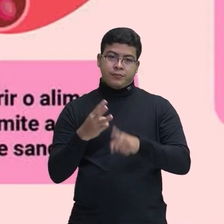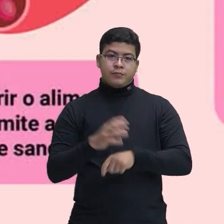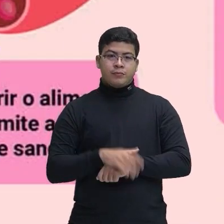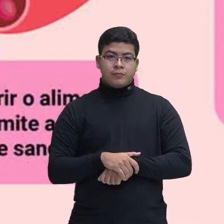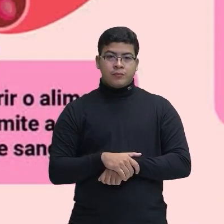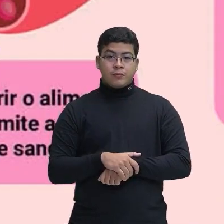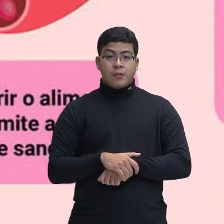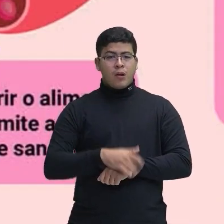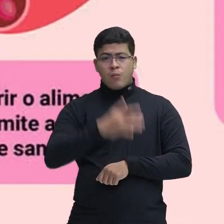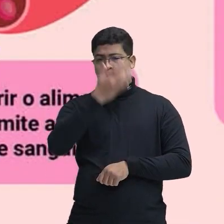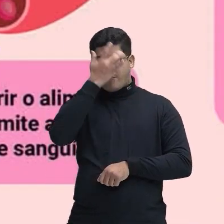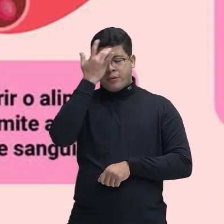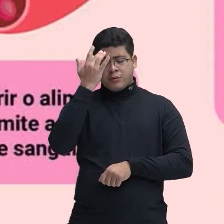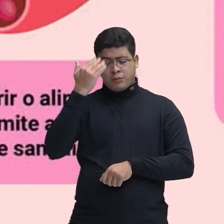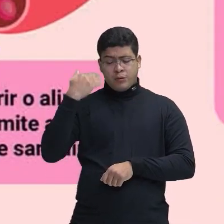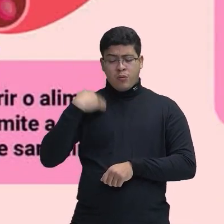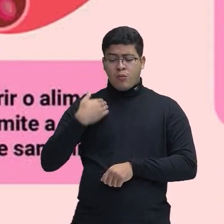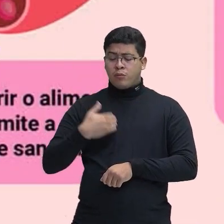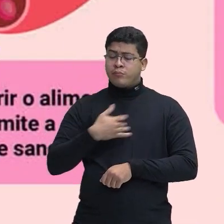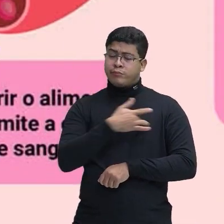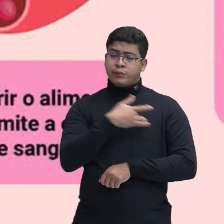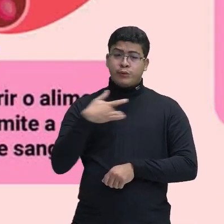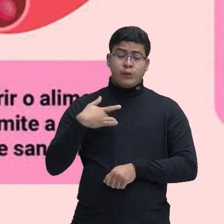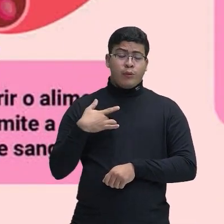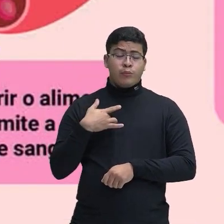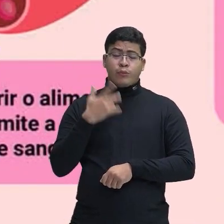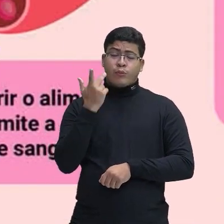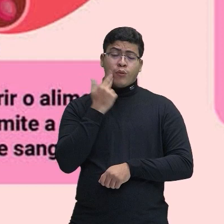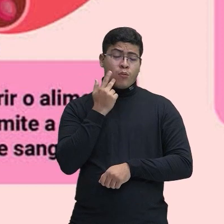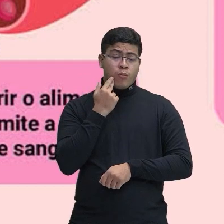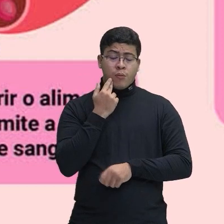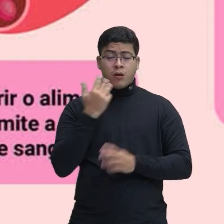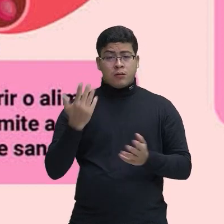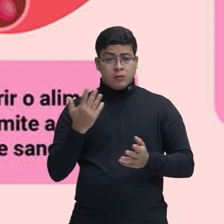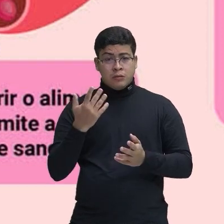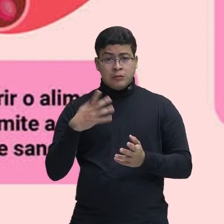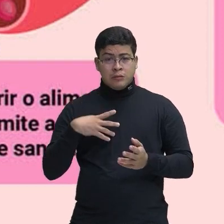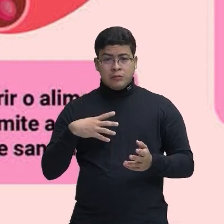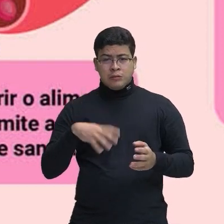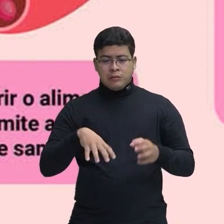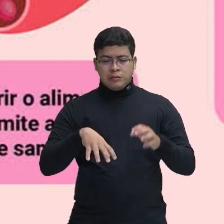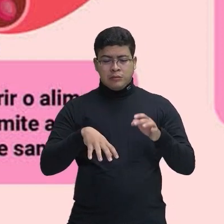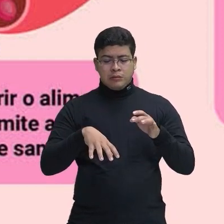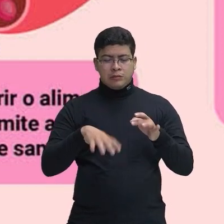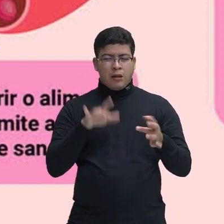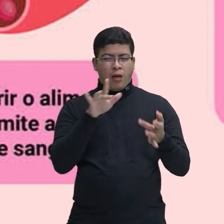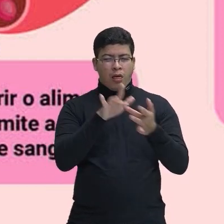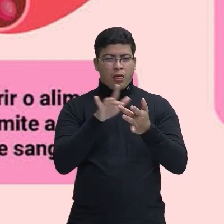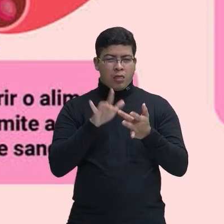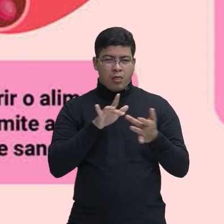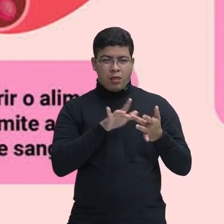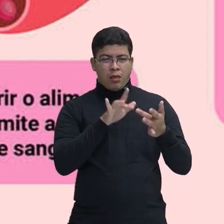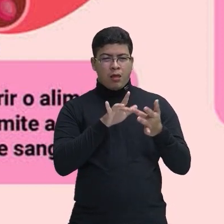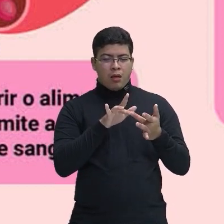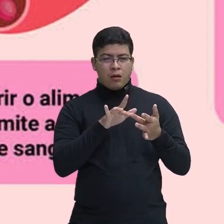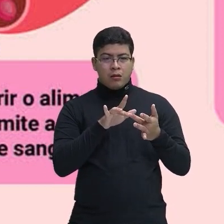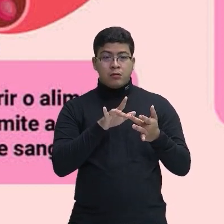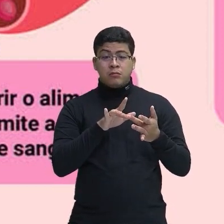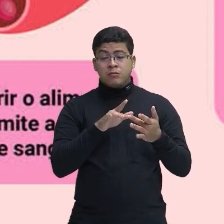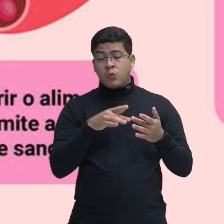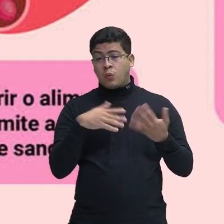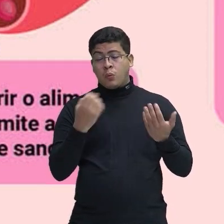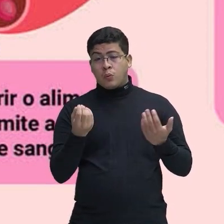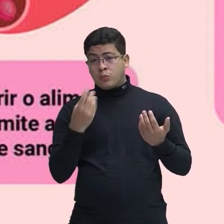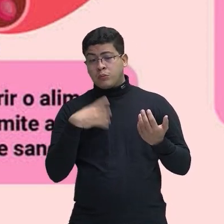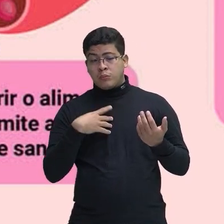Uma pessoa que está sadia entra em contato com as fezes do barbeiro, contaminado, seja por meio da